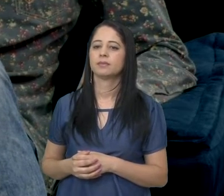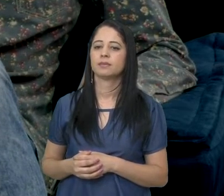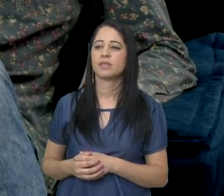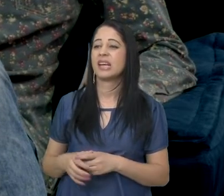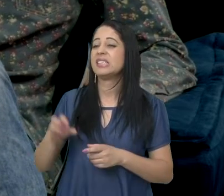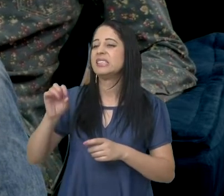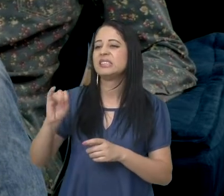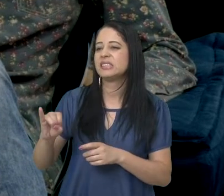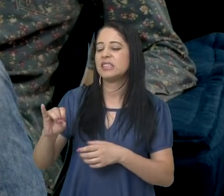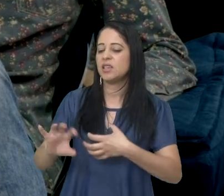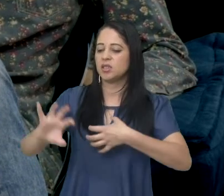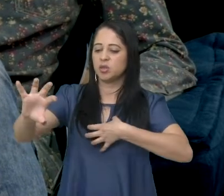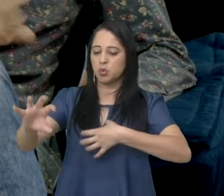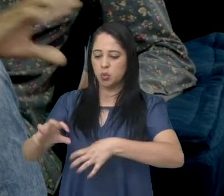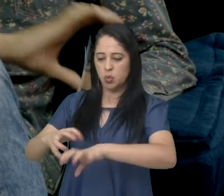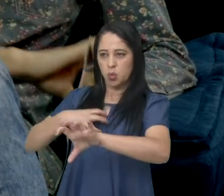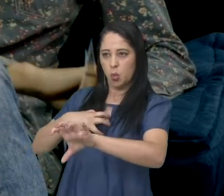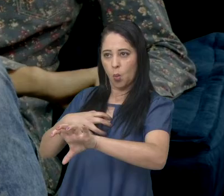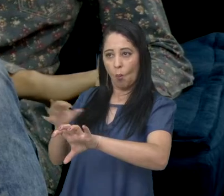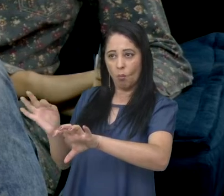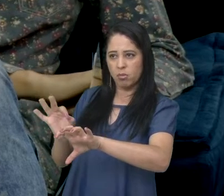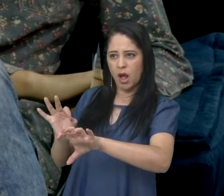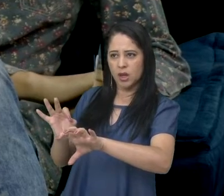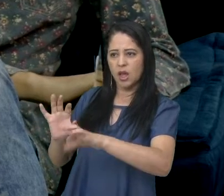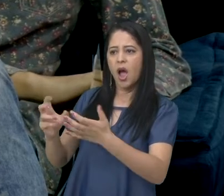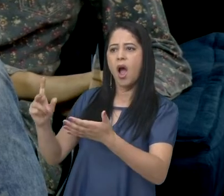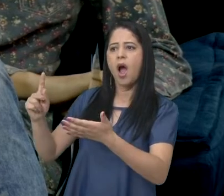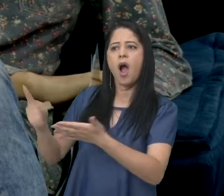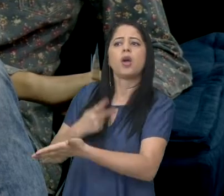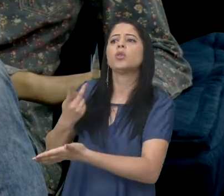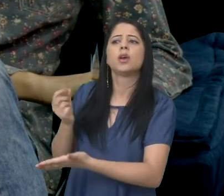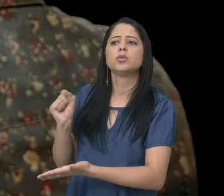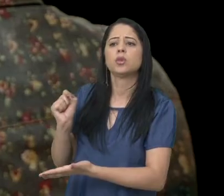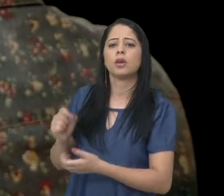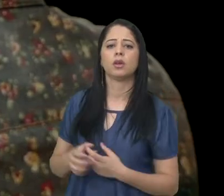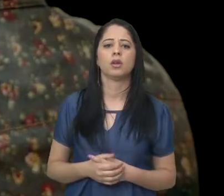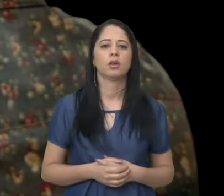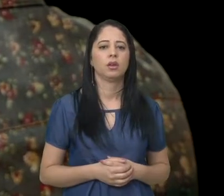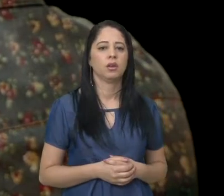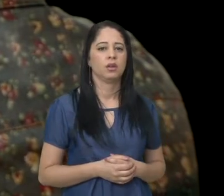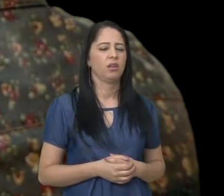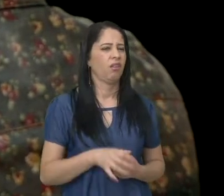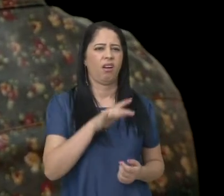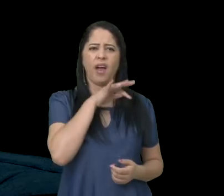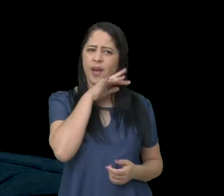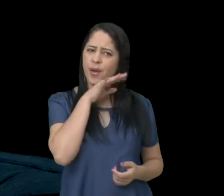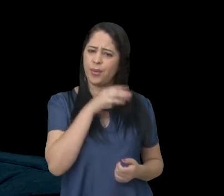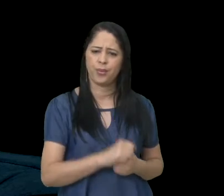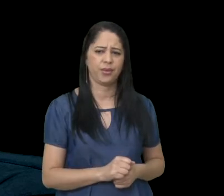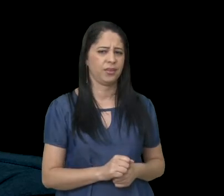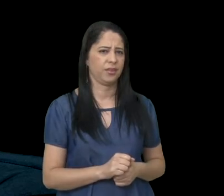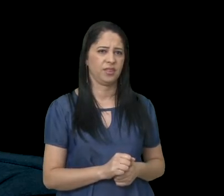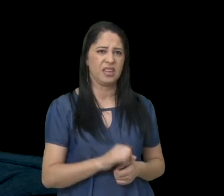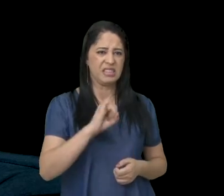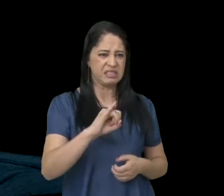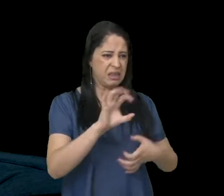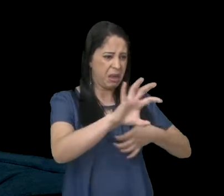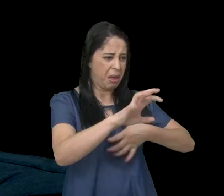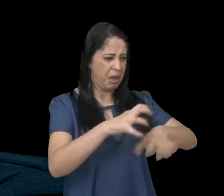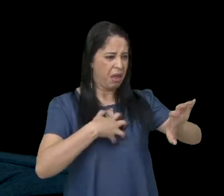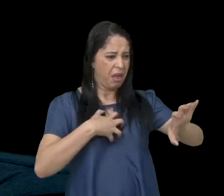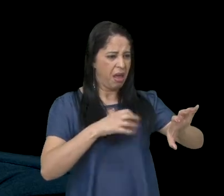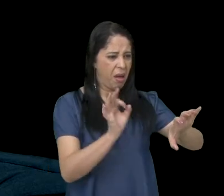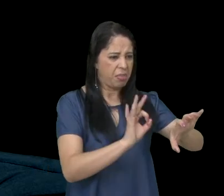esse sentimento, esse olhar sensível com as pessoas? Erra muito. Então acaba errando, né? Porque a gente